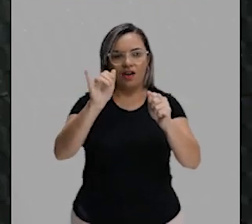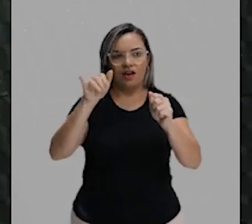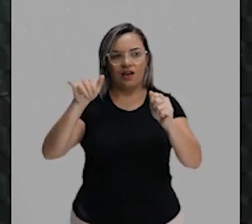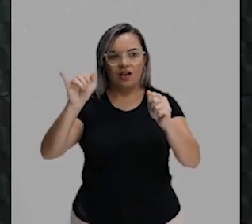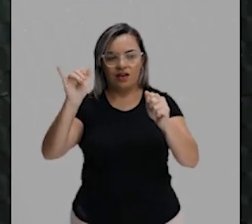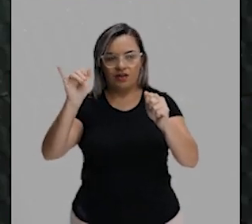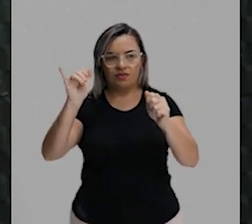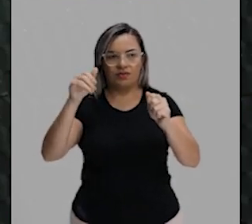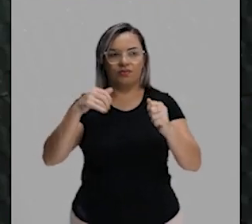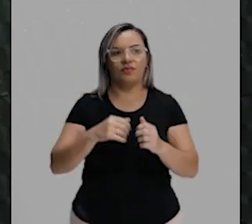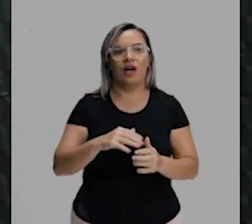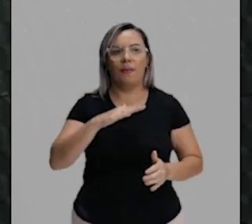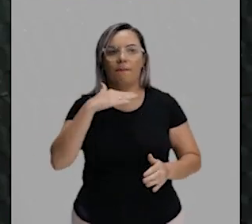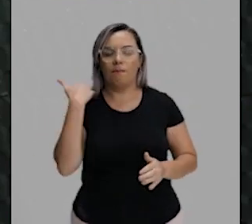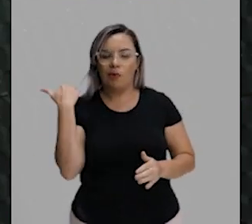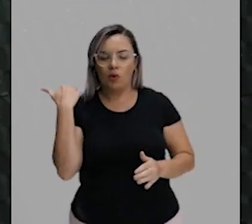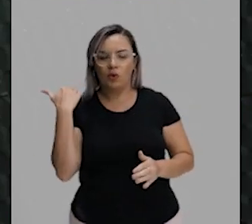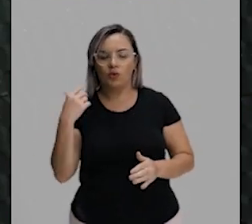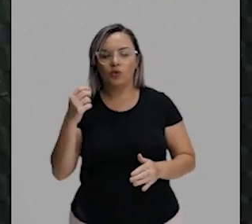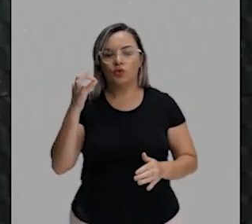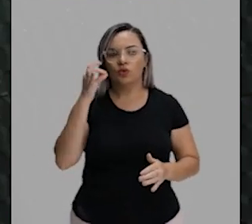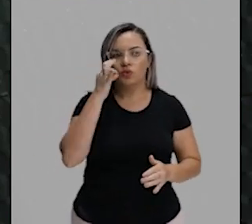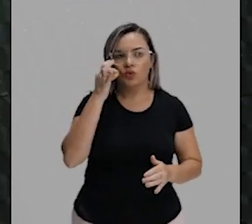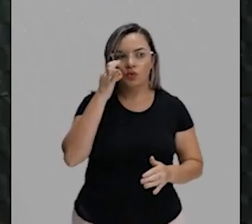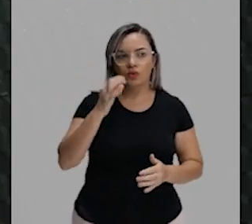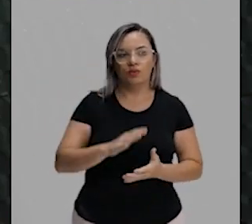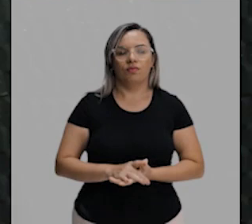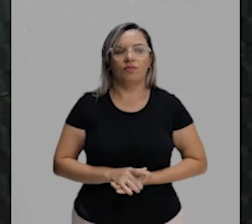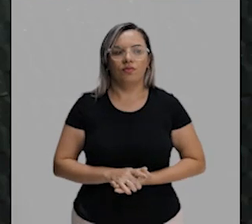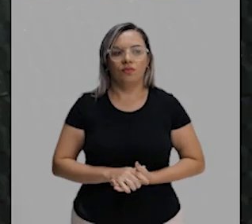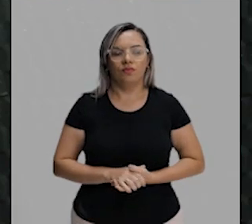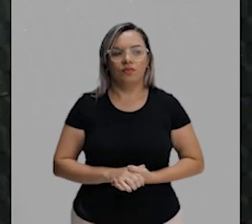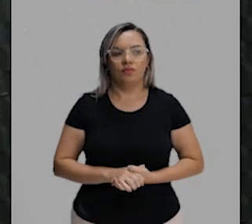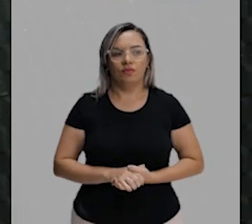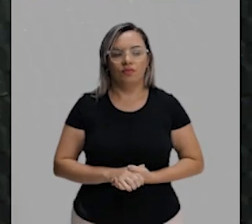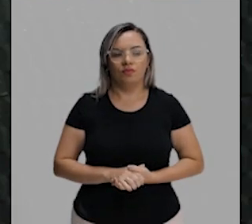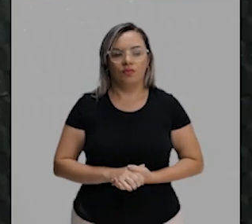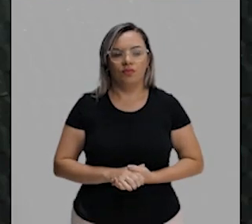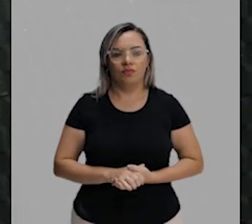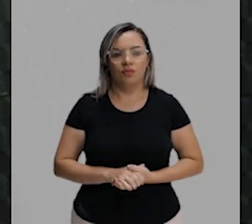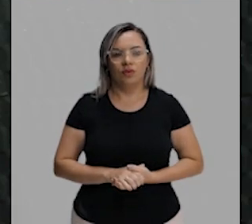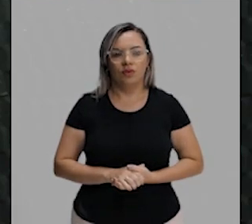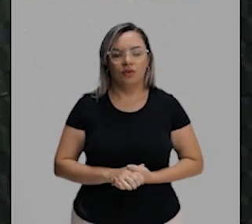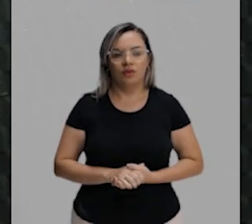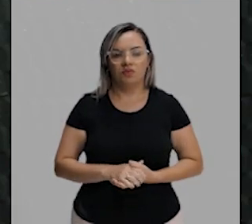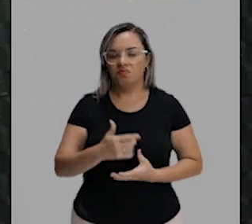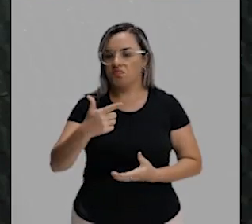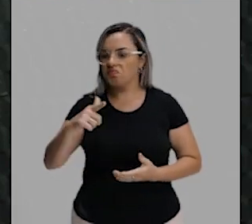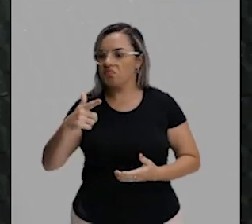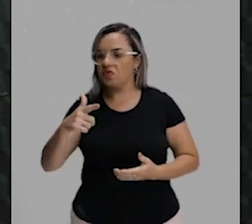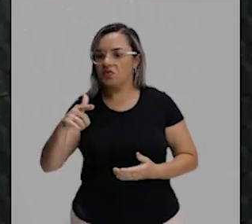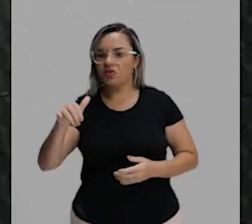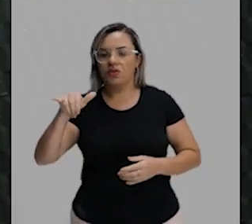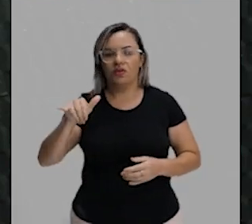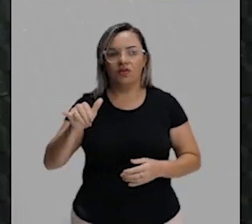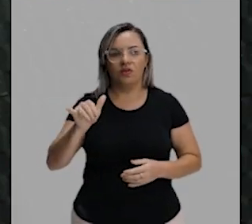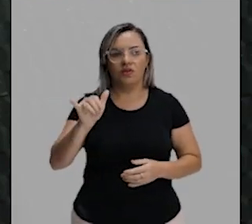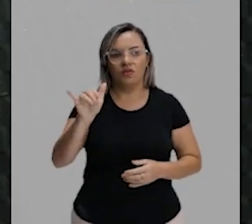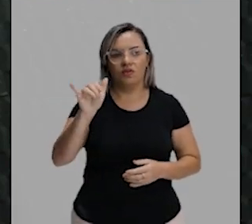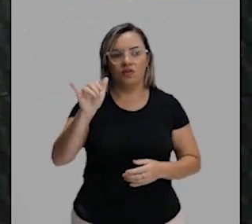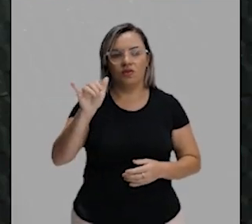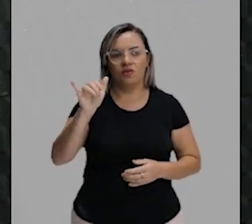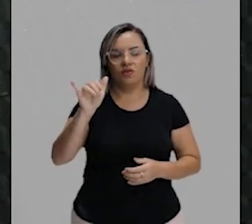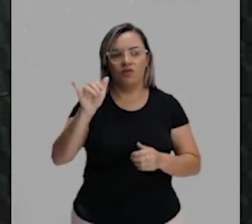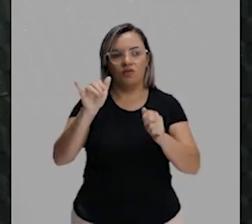do indivíduo. Se o indivíduo não tiver a presença do alelo AY, ele vai ter